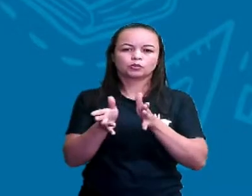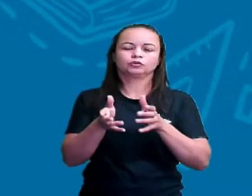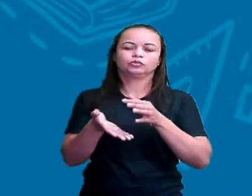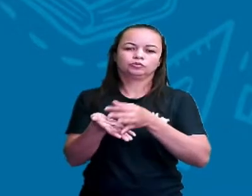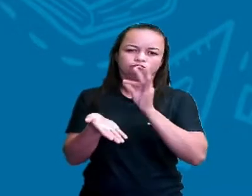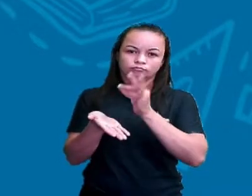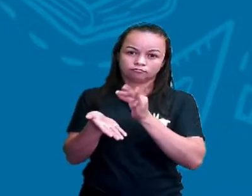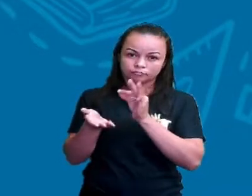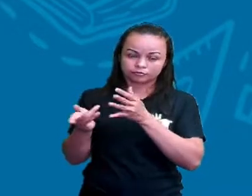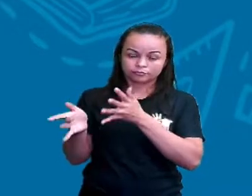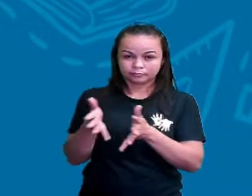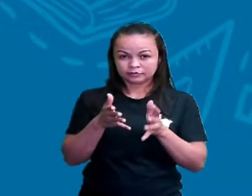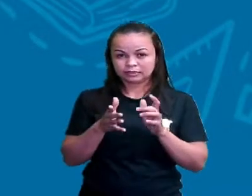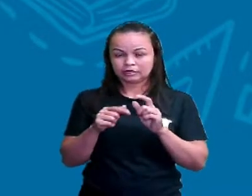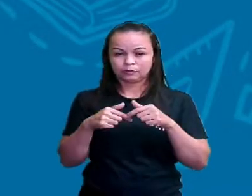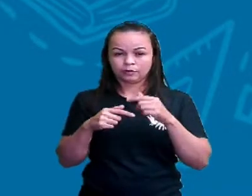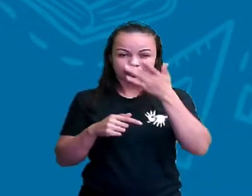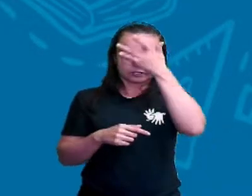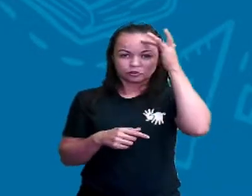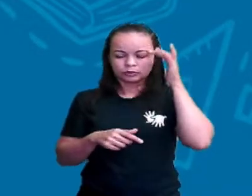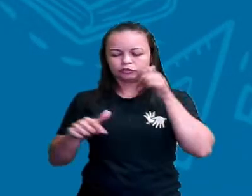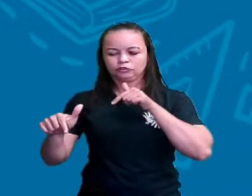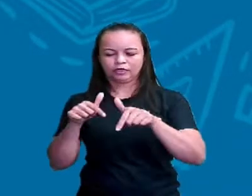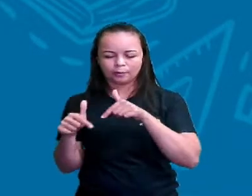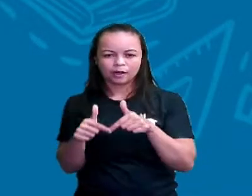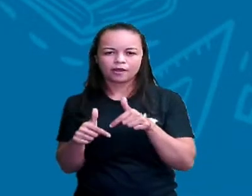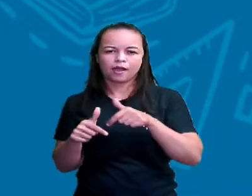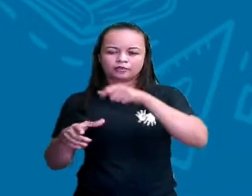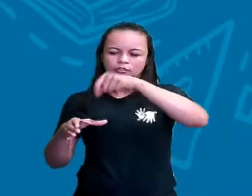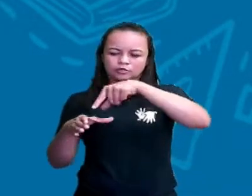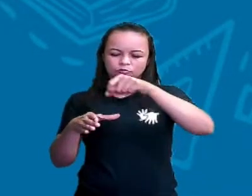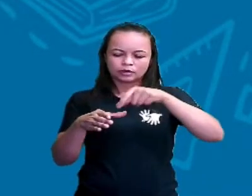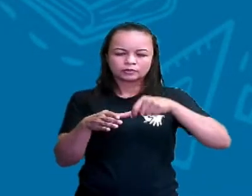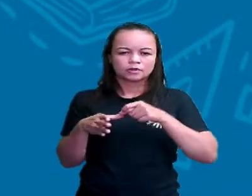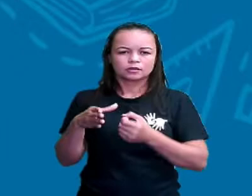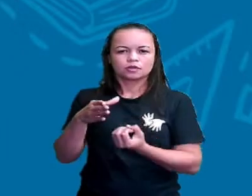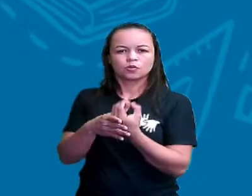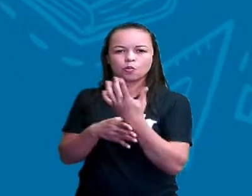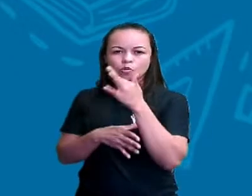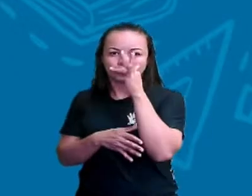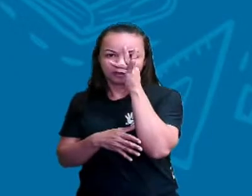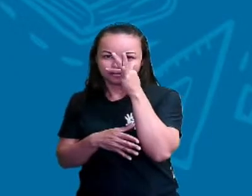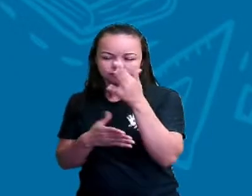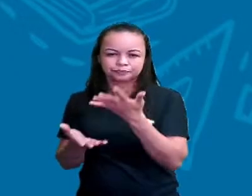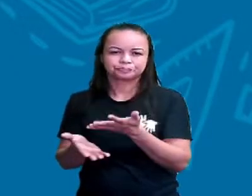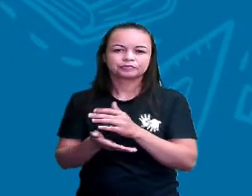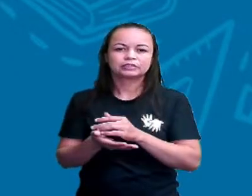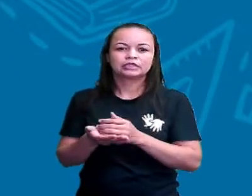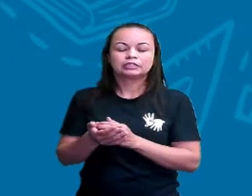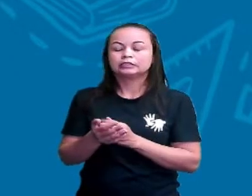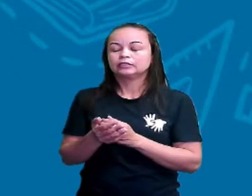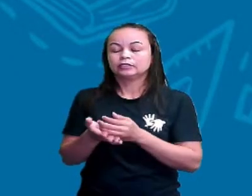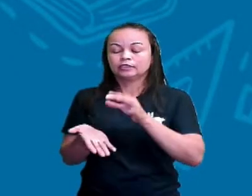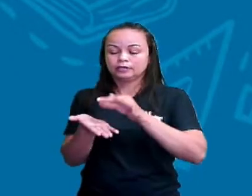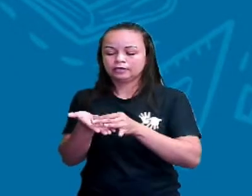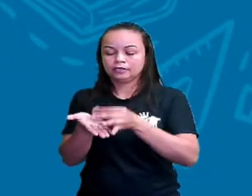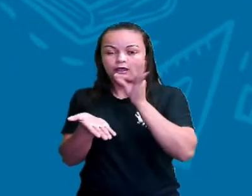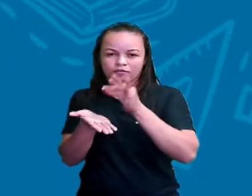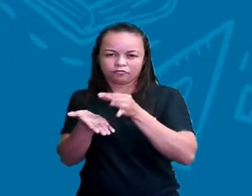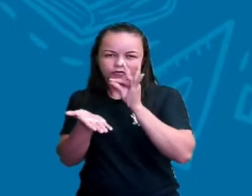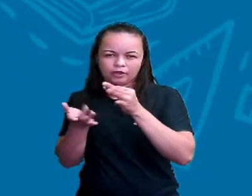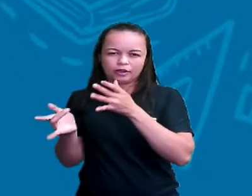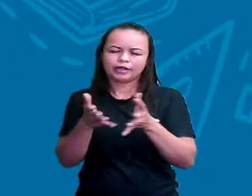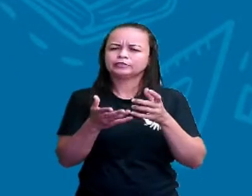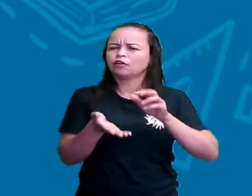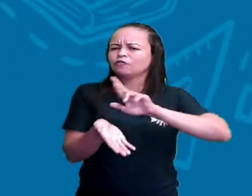essas pessoas trabalharem nas lavouras de café. Tá? Então, aí a gente recebeu holandeses, árabes, espanhóis, alemães,